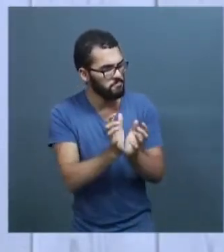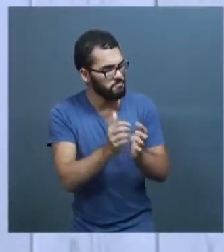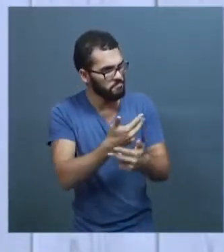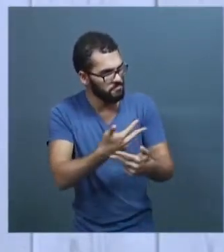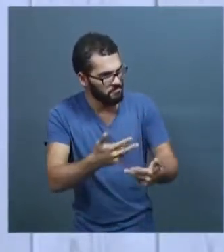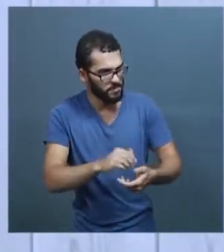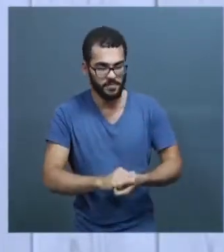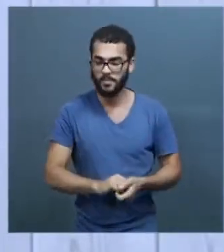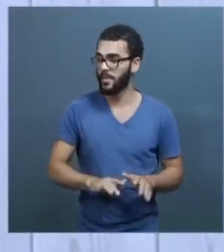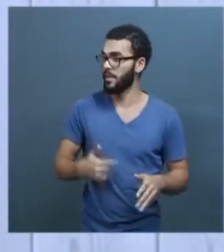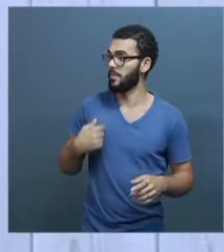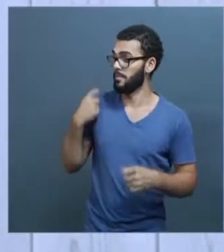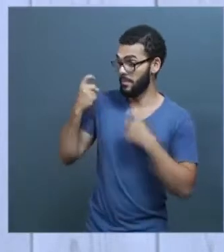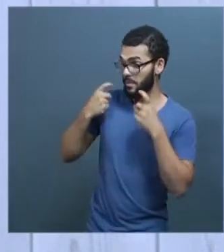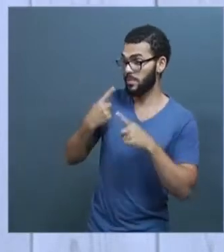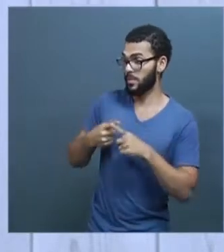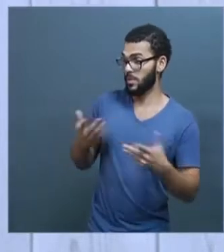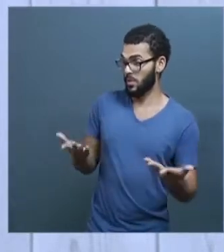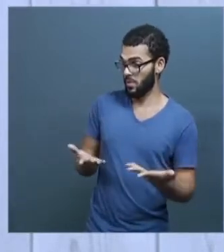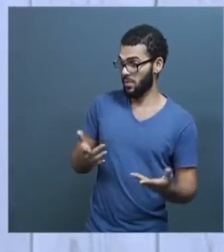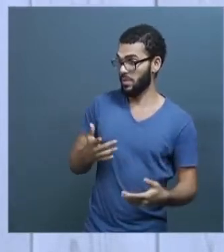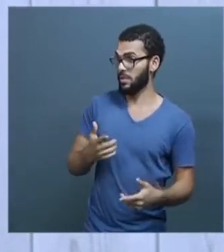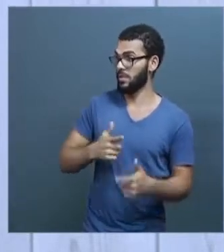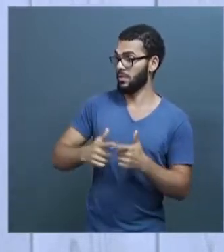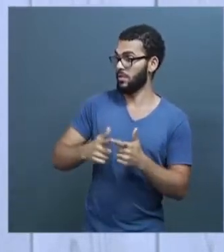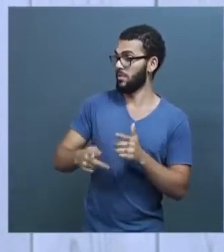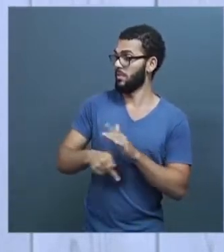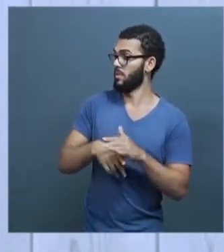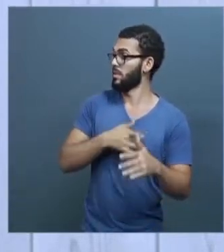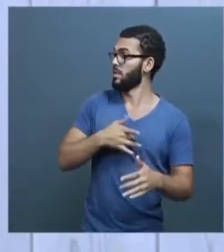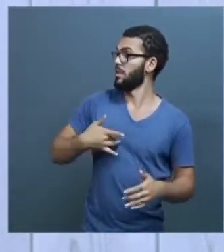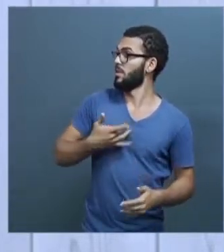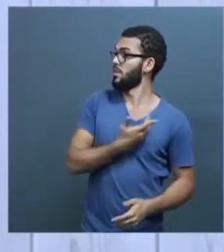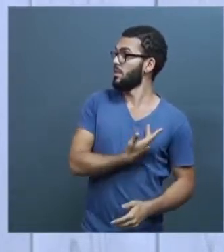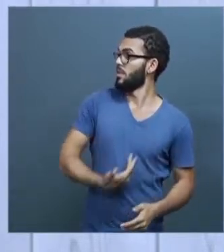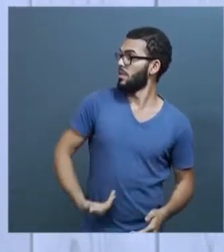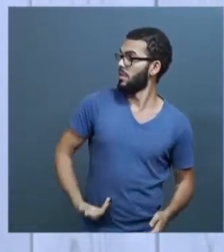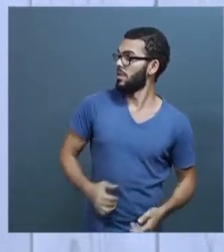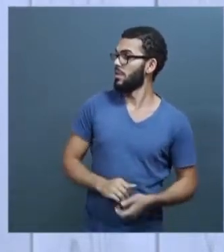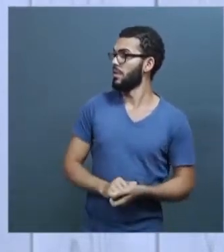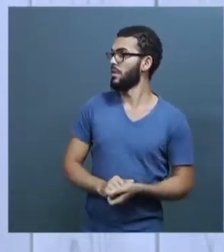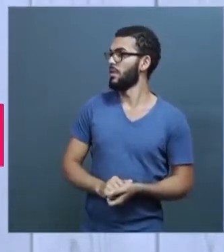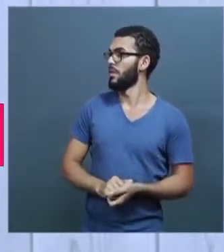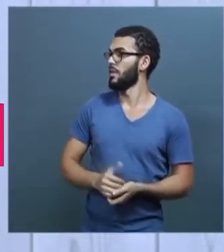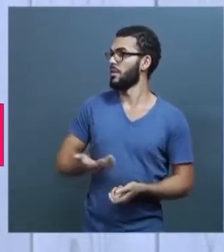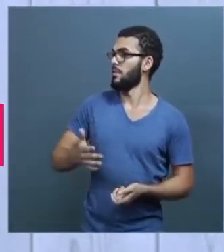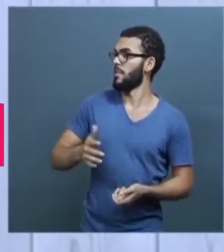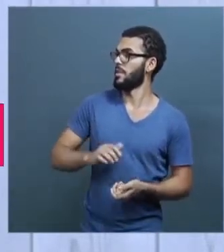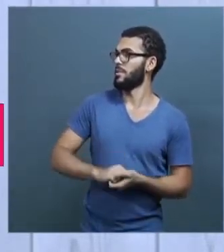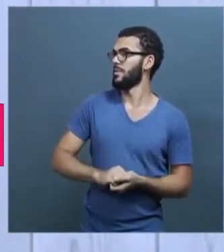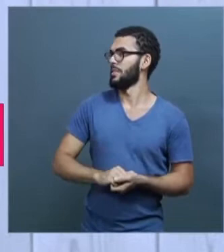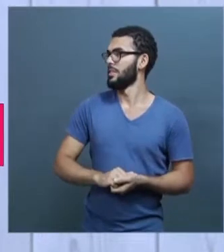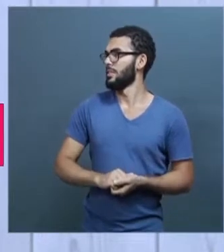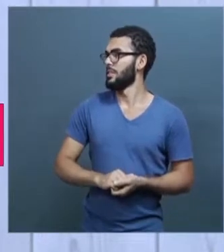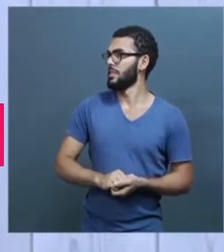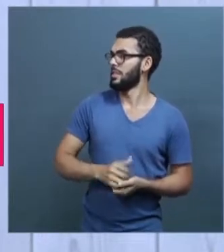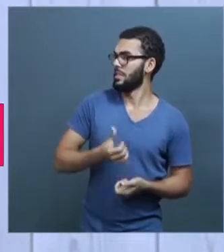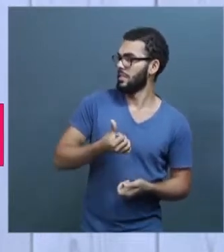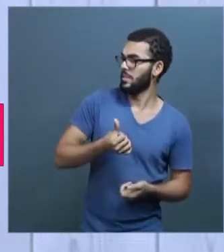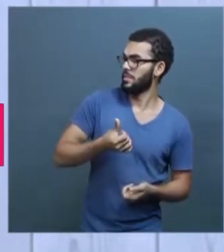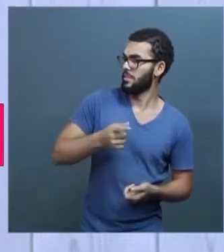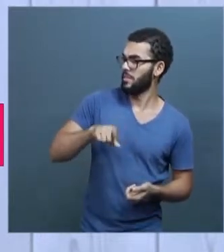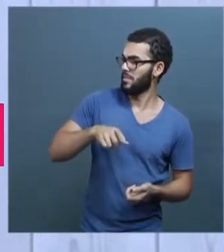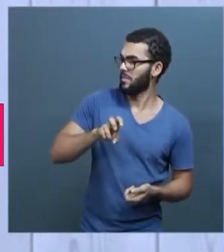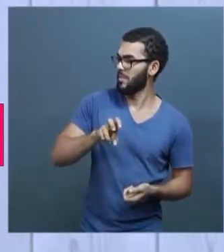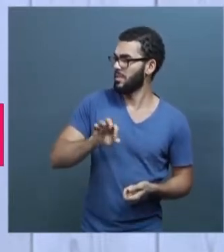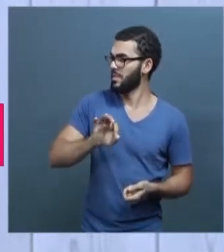saúde pública, né? Então, assim, hoje, pouco mais de 7% das crianças têm obesidade. E hoje elas têm